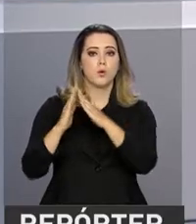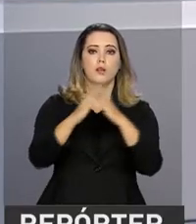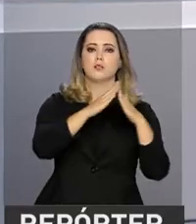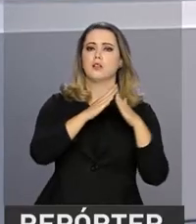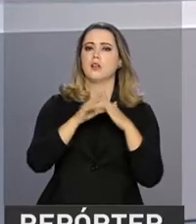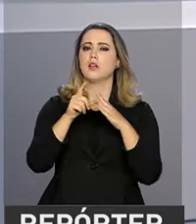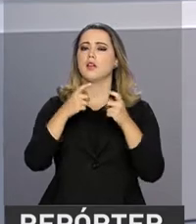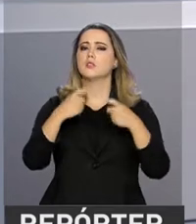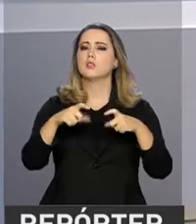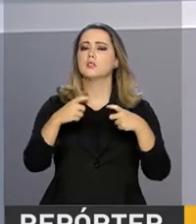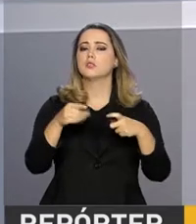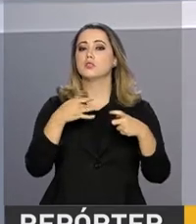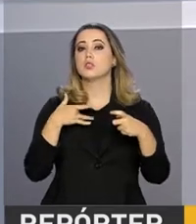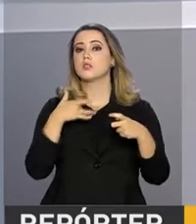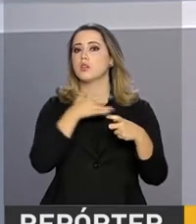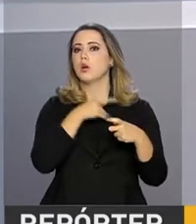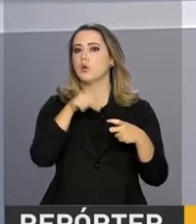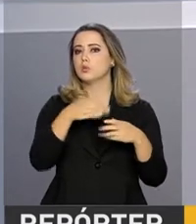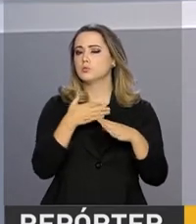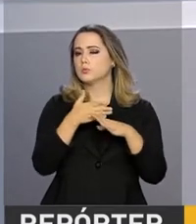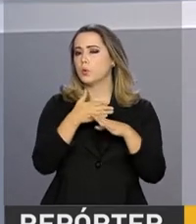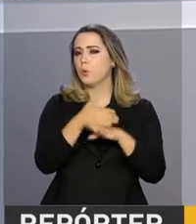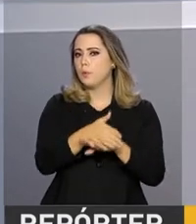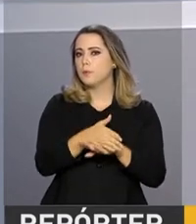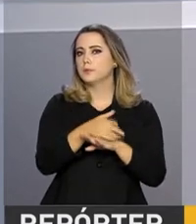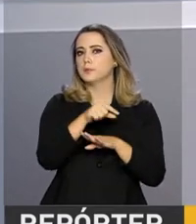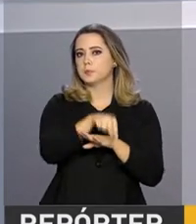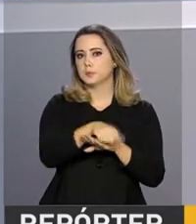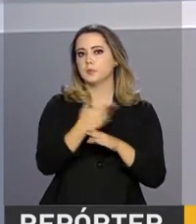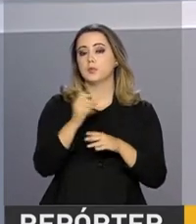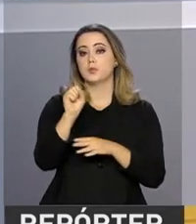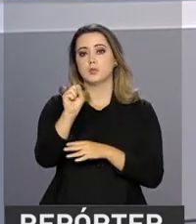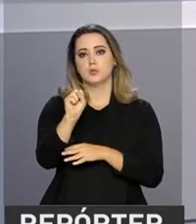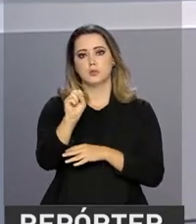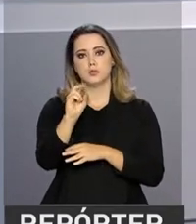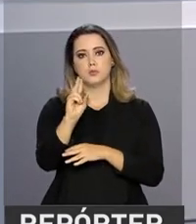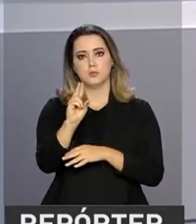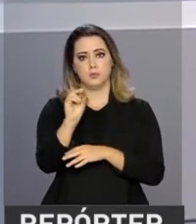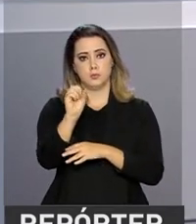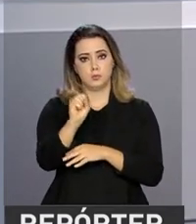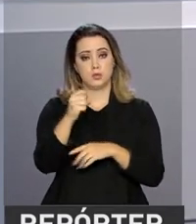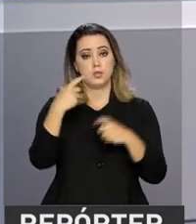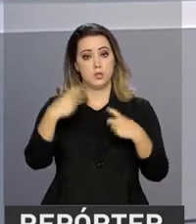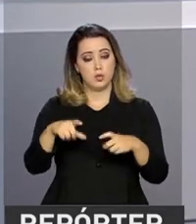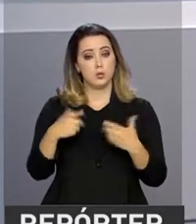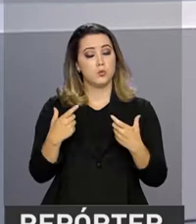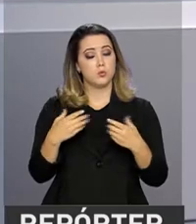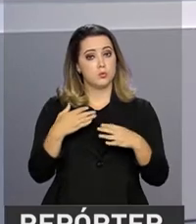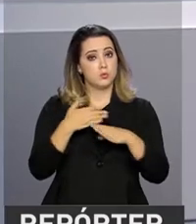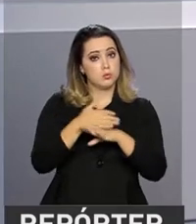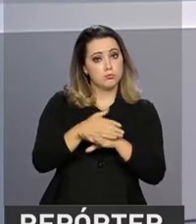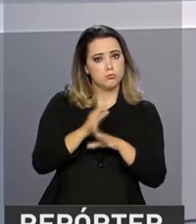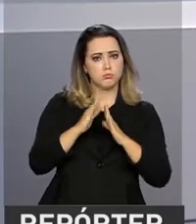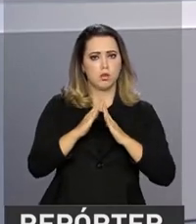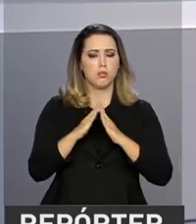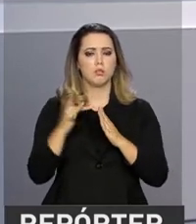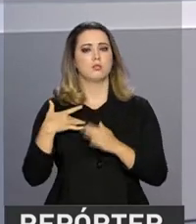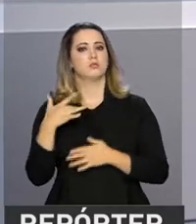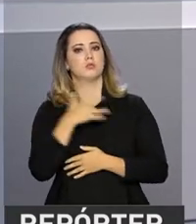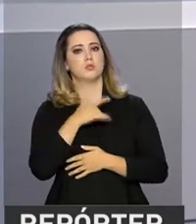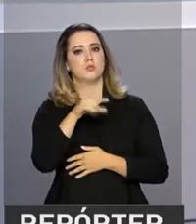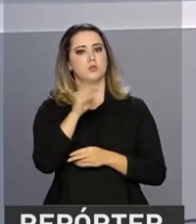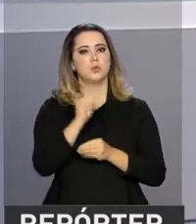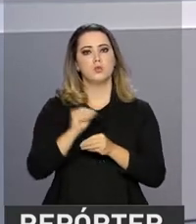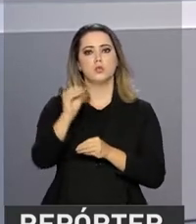básicas de saúde são a porta de entrada do sistema único de saúde o sus pelos postos que a população tem acesso a serviços como